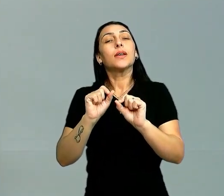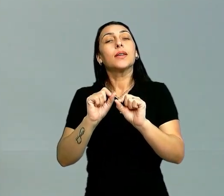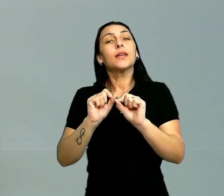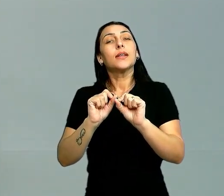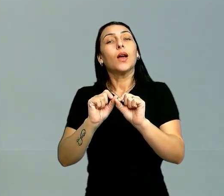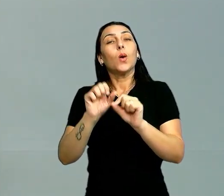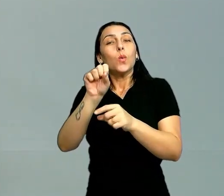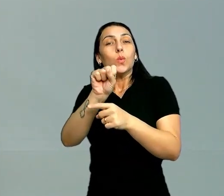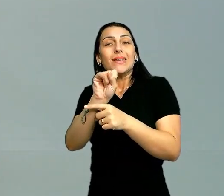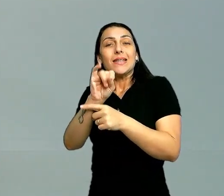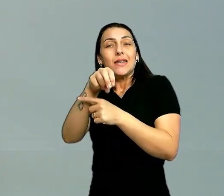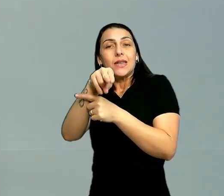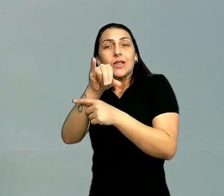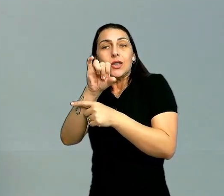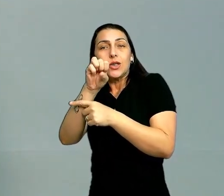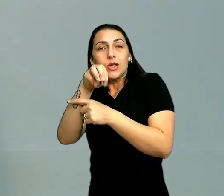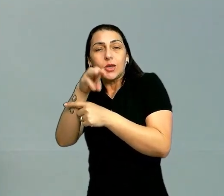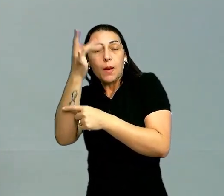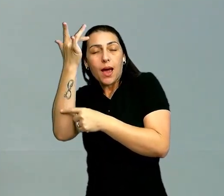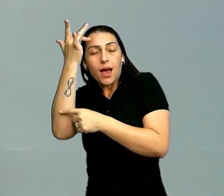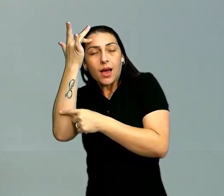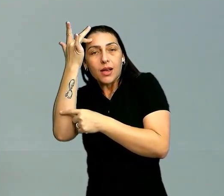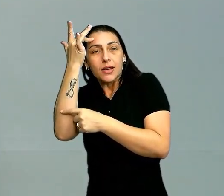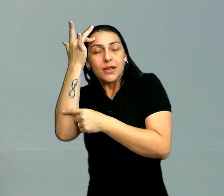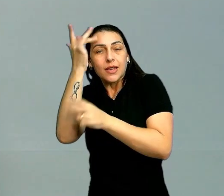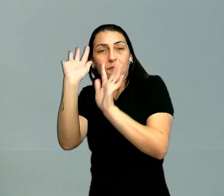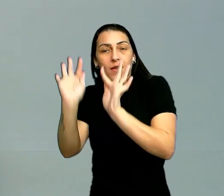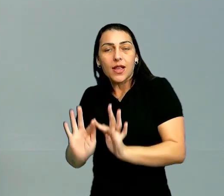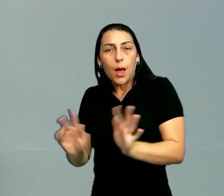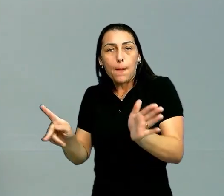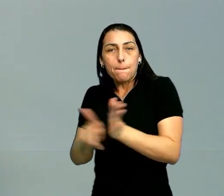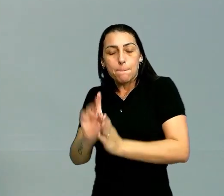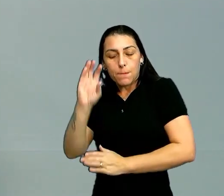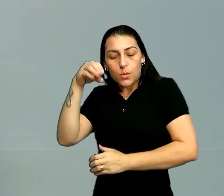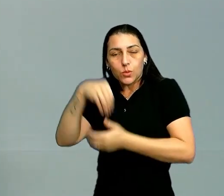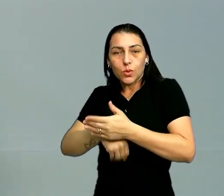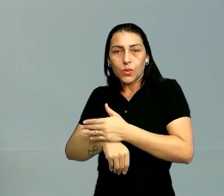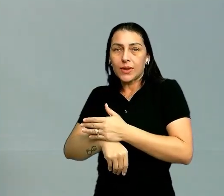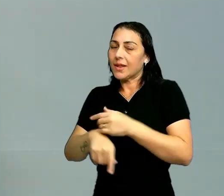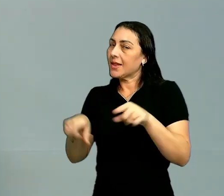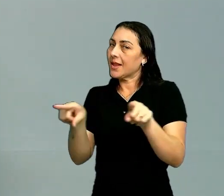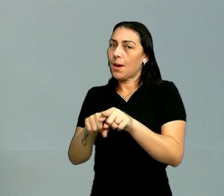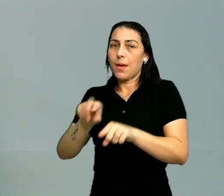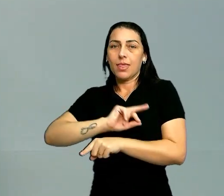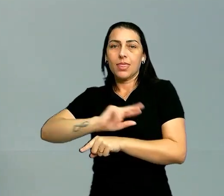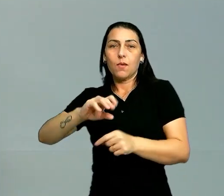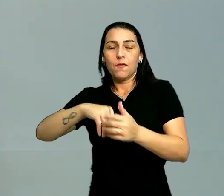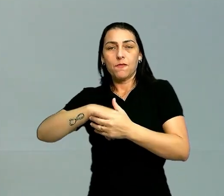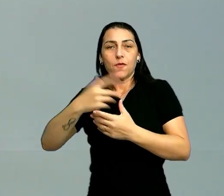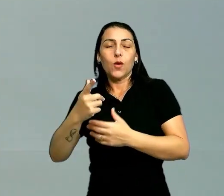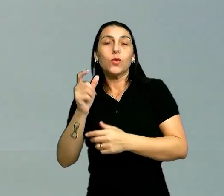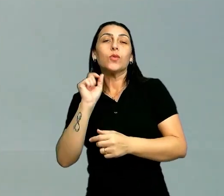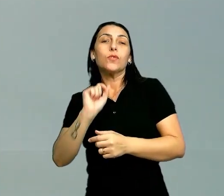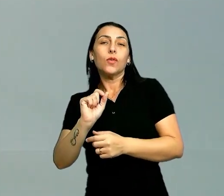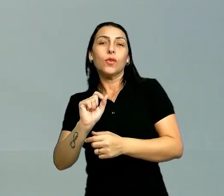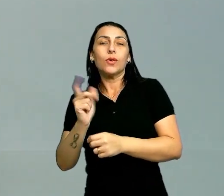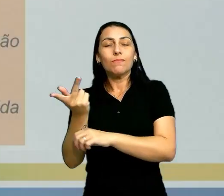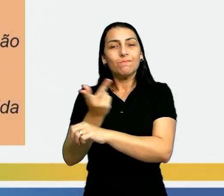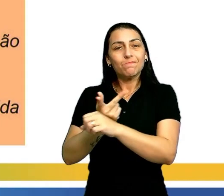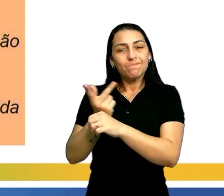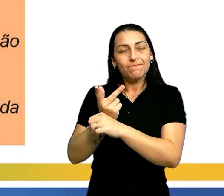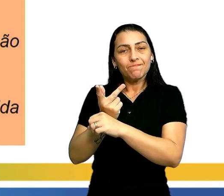ao cinismo, que acha que a felicidade é produto do nosso interior e não também produto daquilo que está